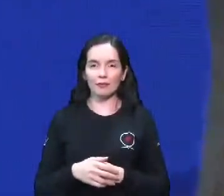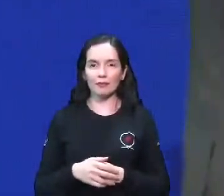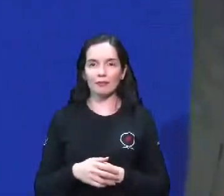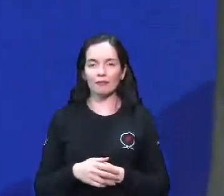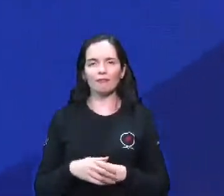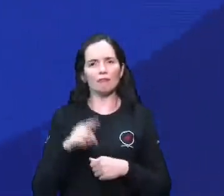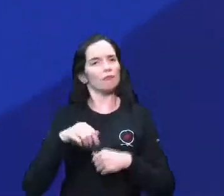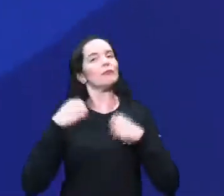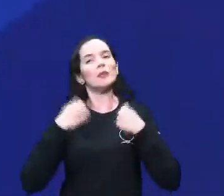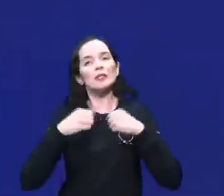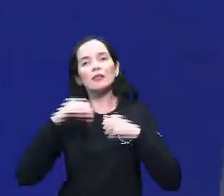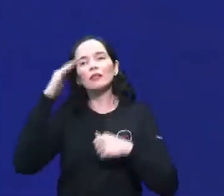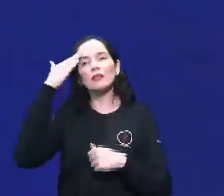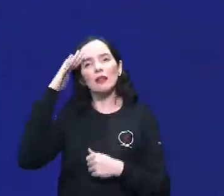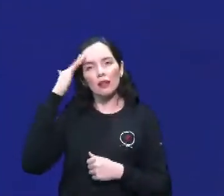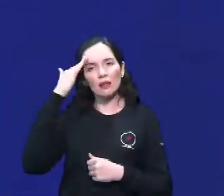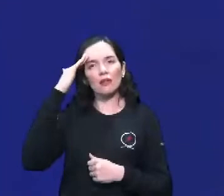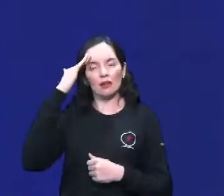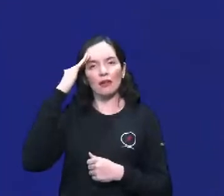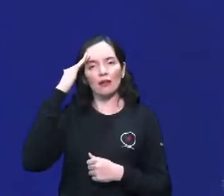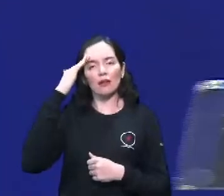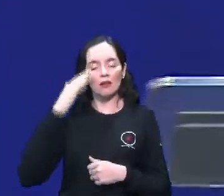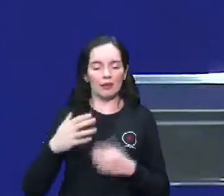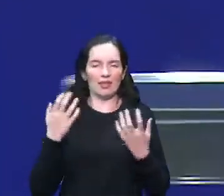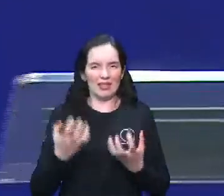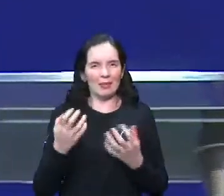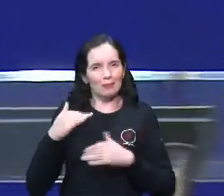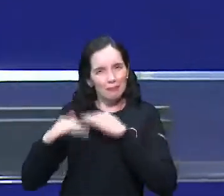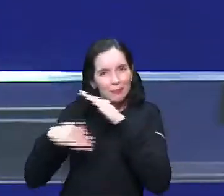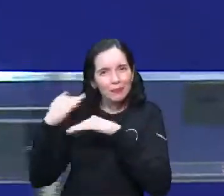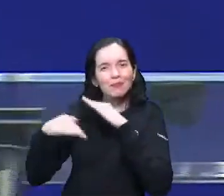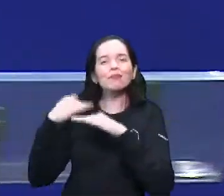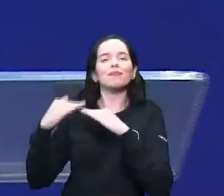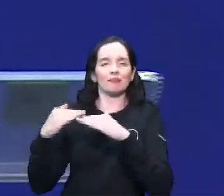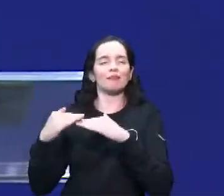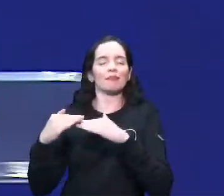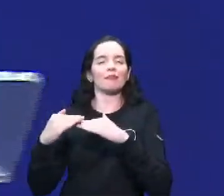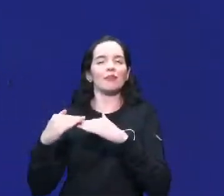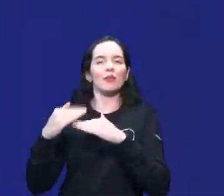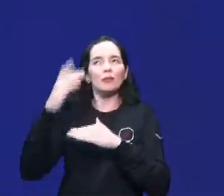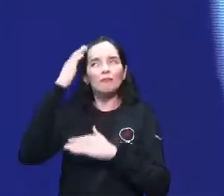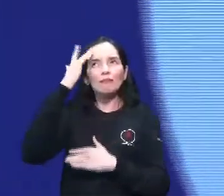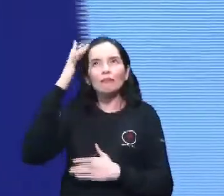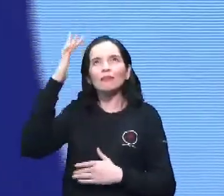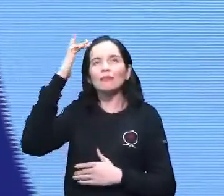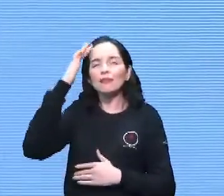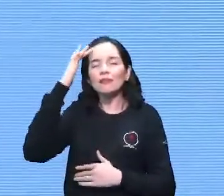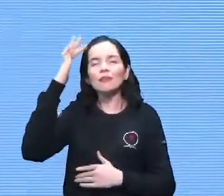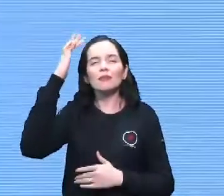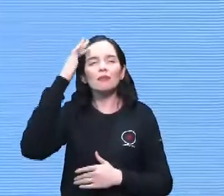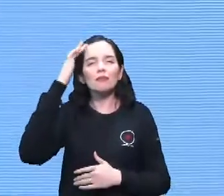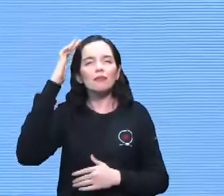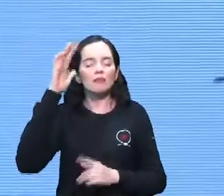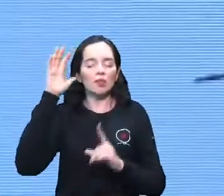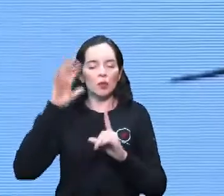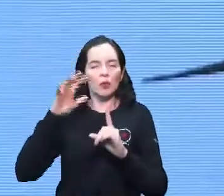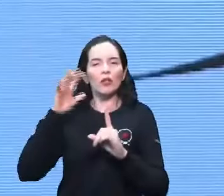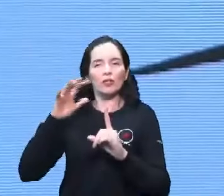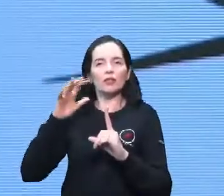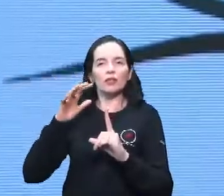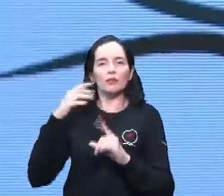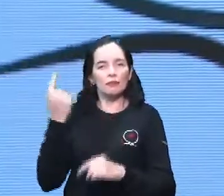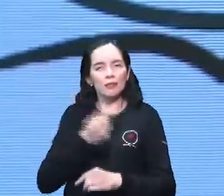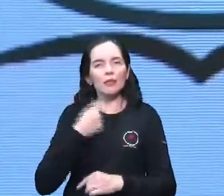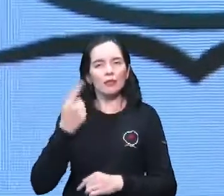você precisa entender que se queremos prosperar, nossos pensamentos influenciam a nossa